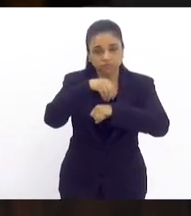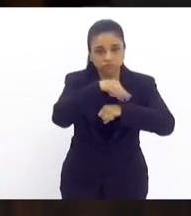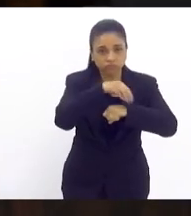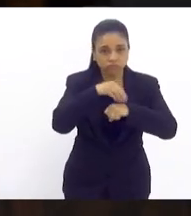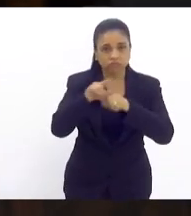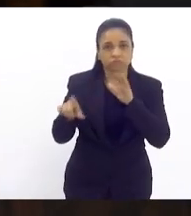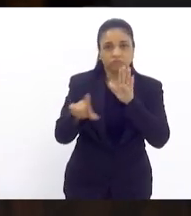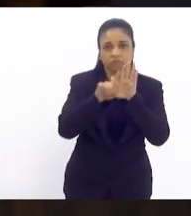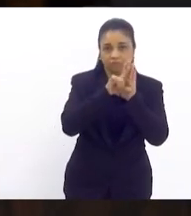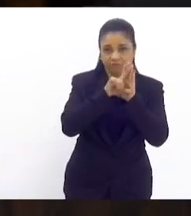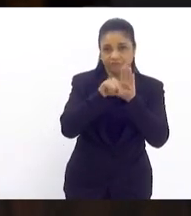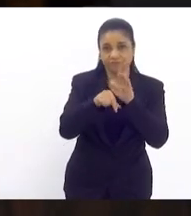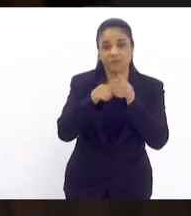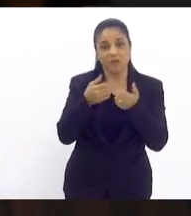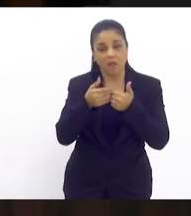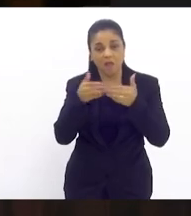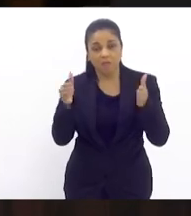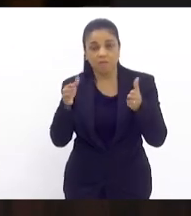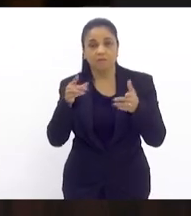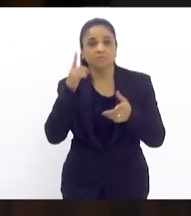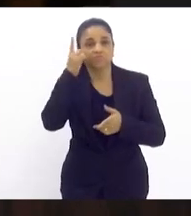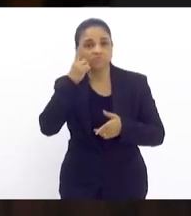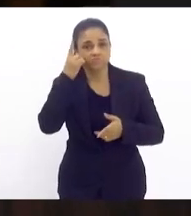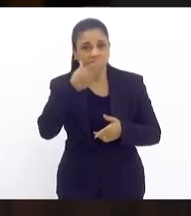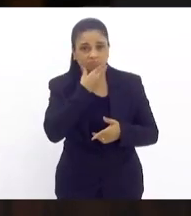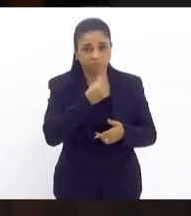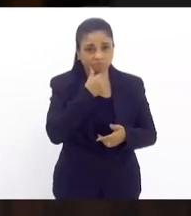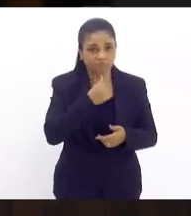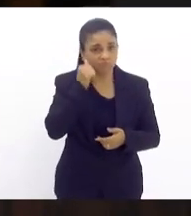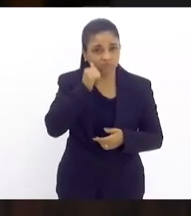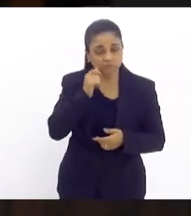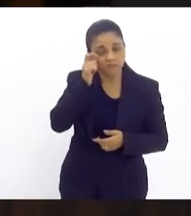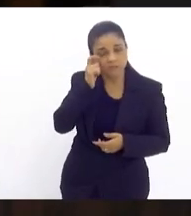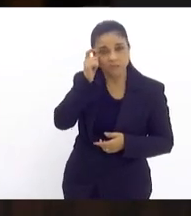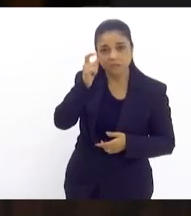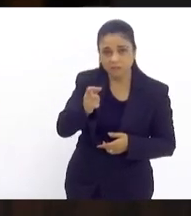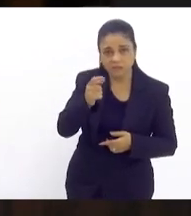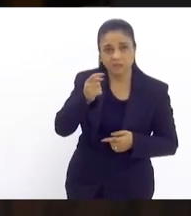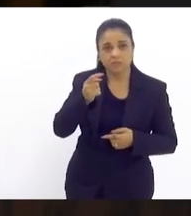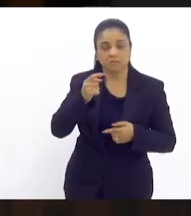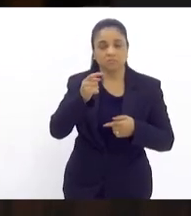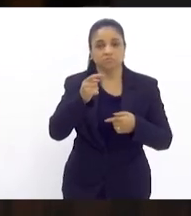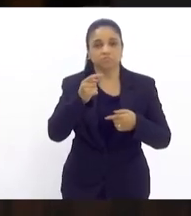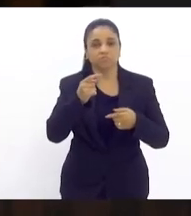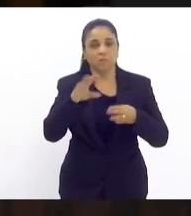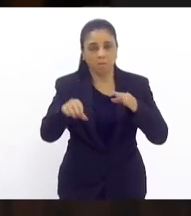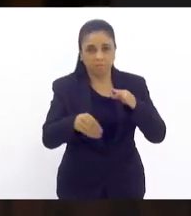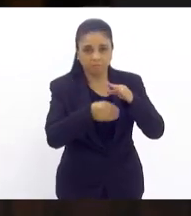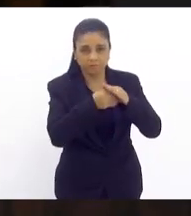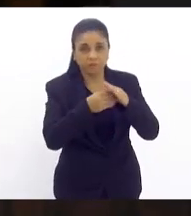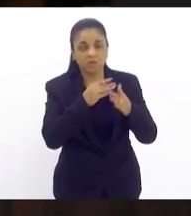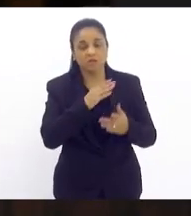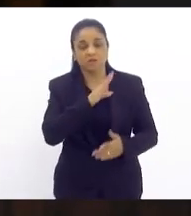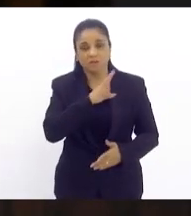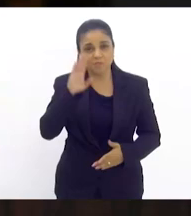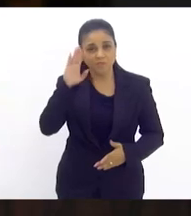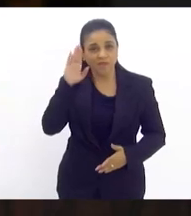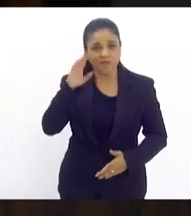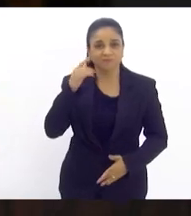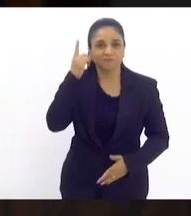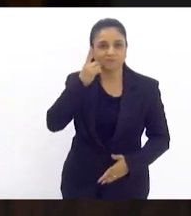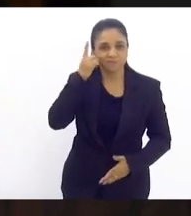autoria para os deputados e deputados que se interessar deputado Carlos domingo que já levantou a mão com certeza